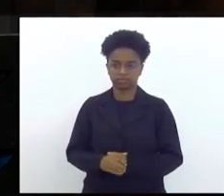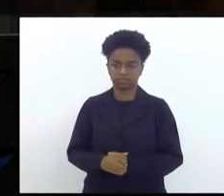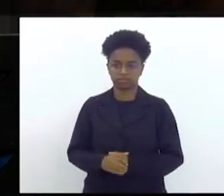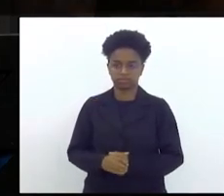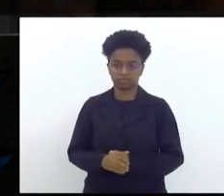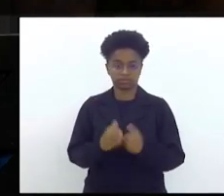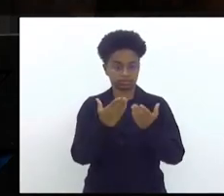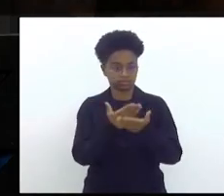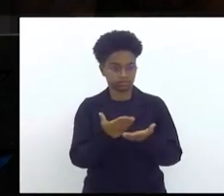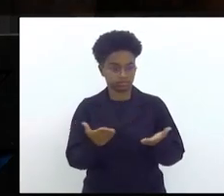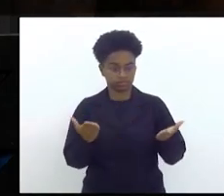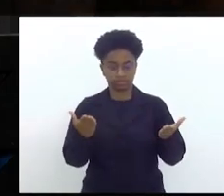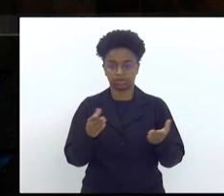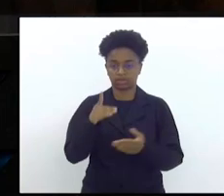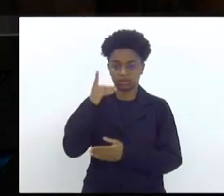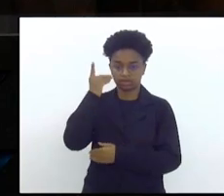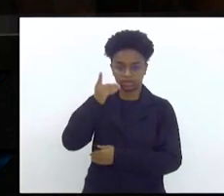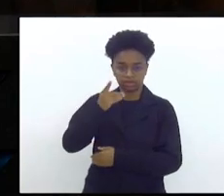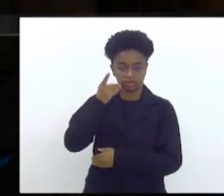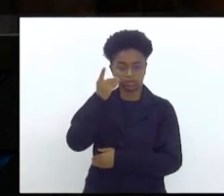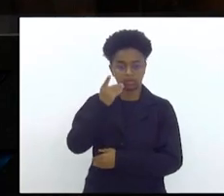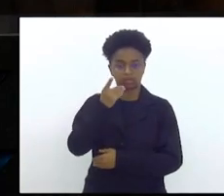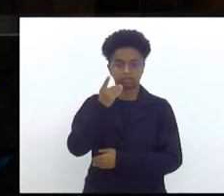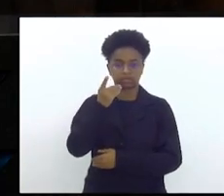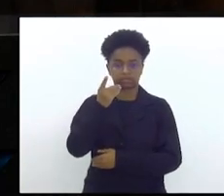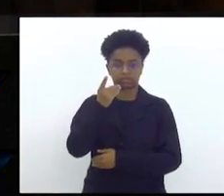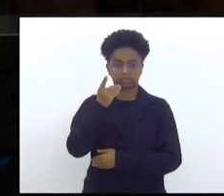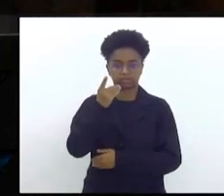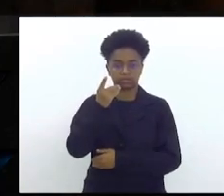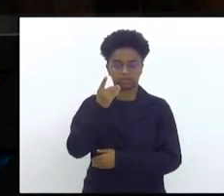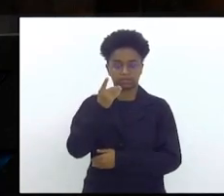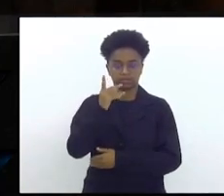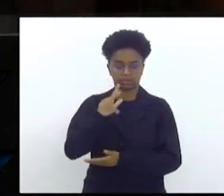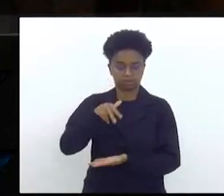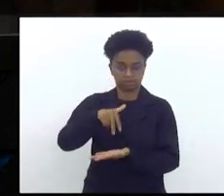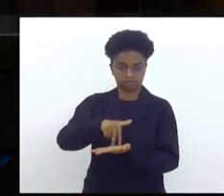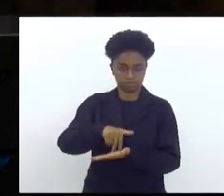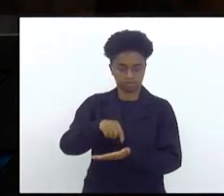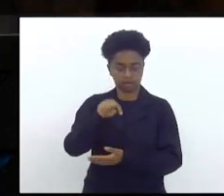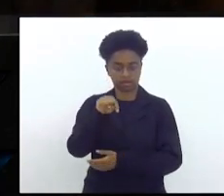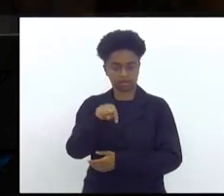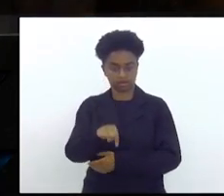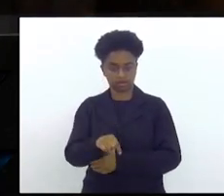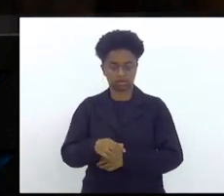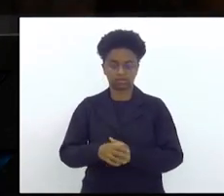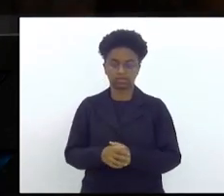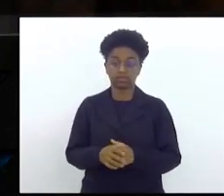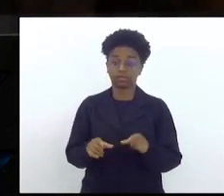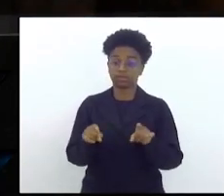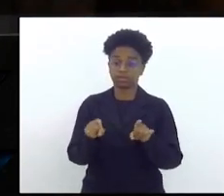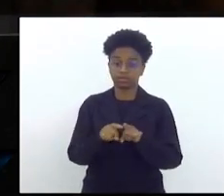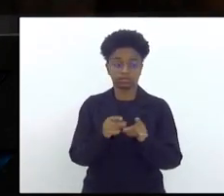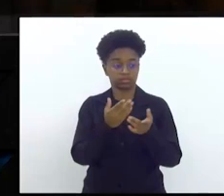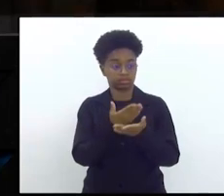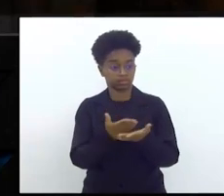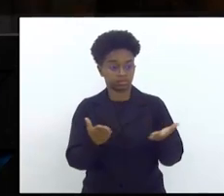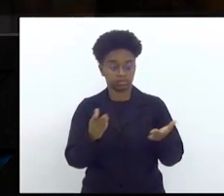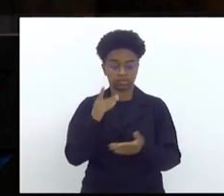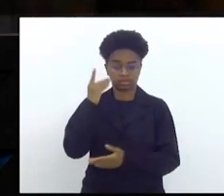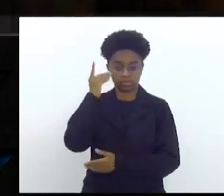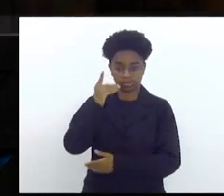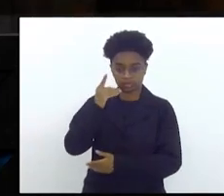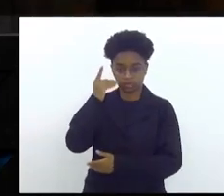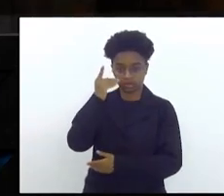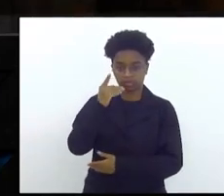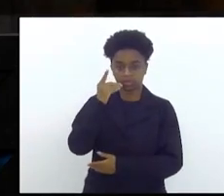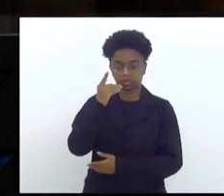senhoras e senhores Deputados presentes e senhoras e senhores deputados